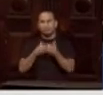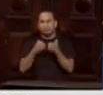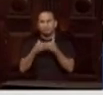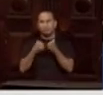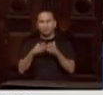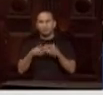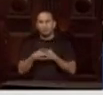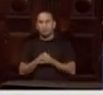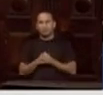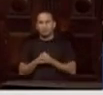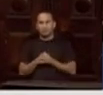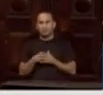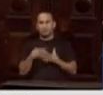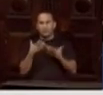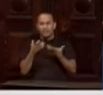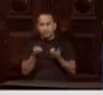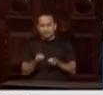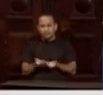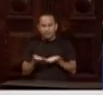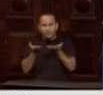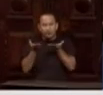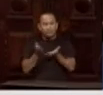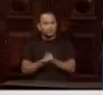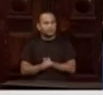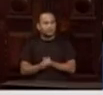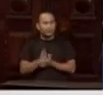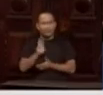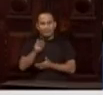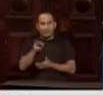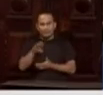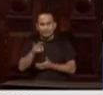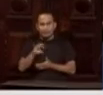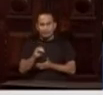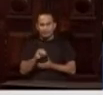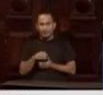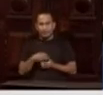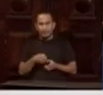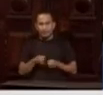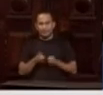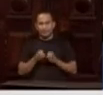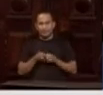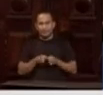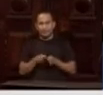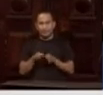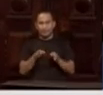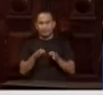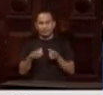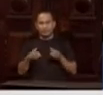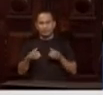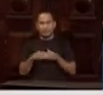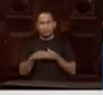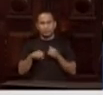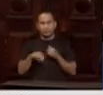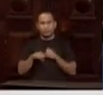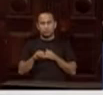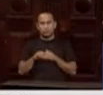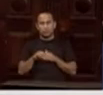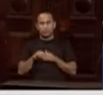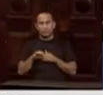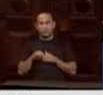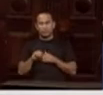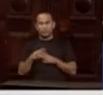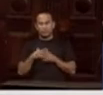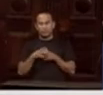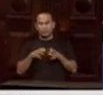BRT, quer entregar as linhas, quer entregar o trecho da Zona Oeste, da Transoeste, de